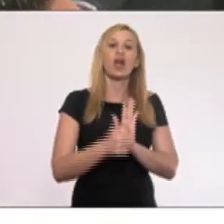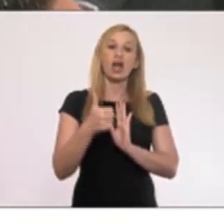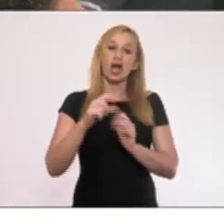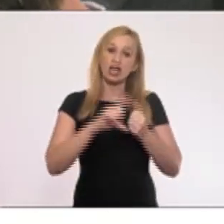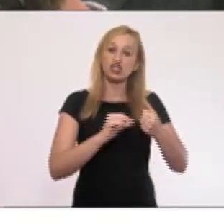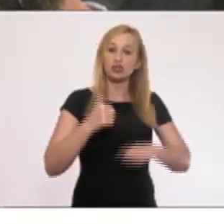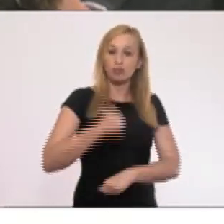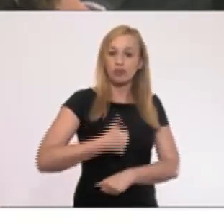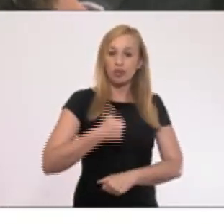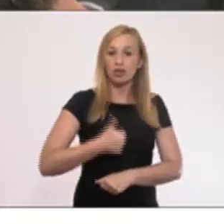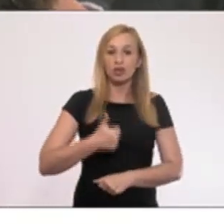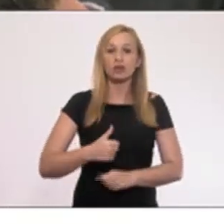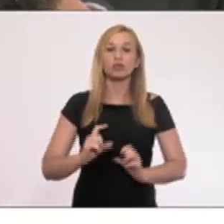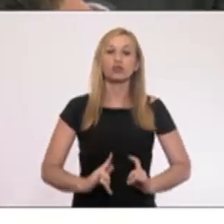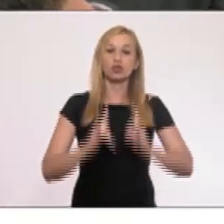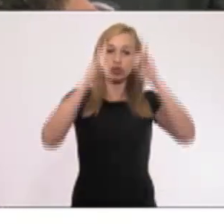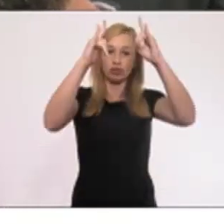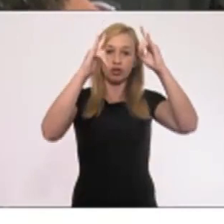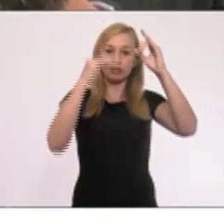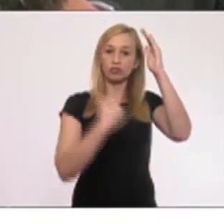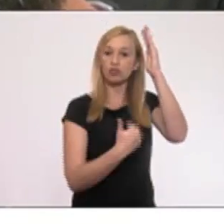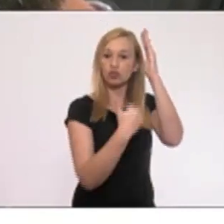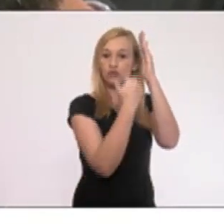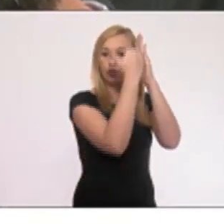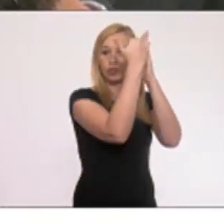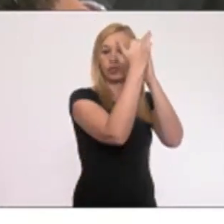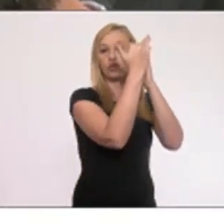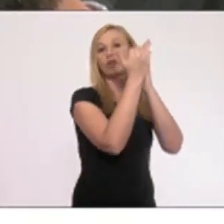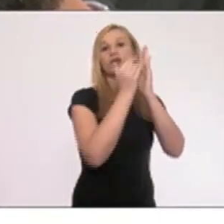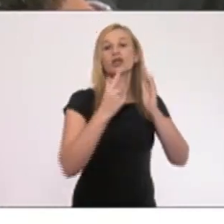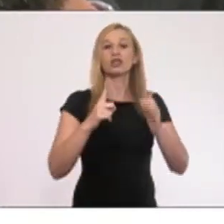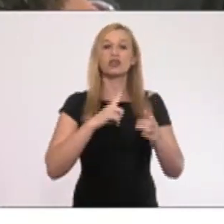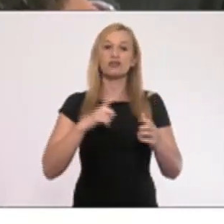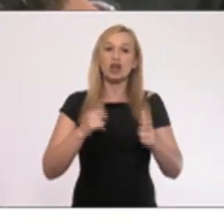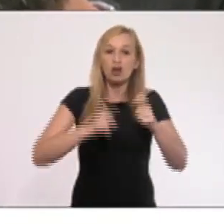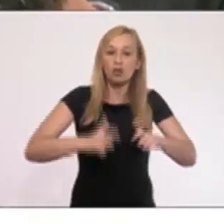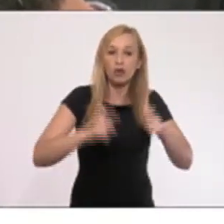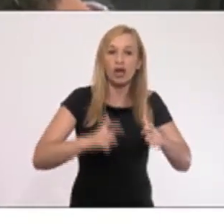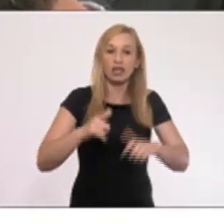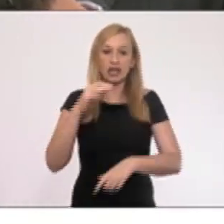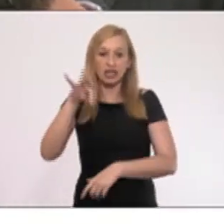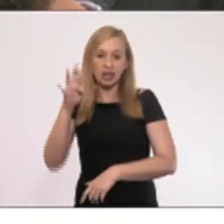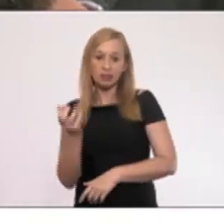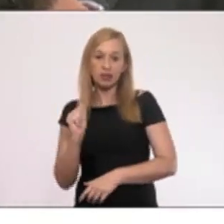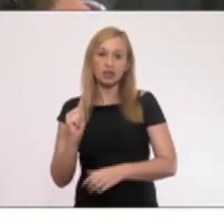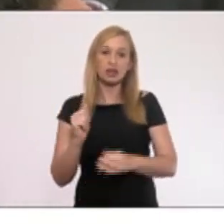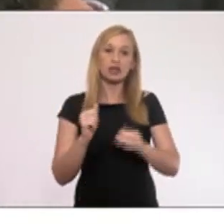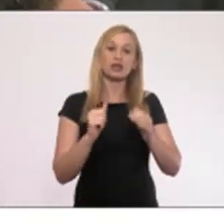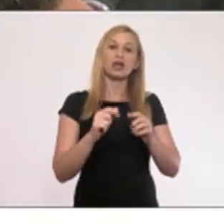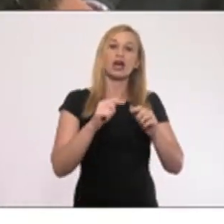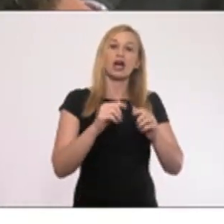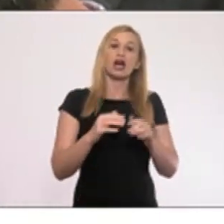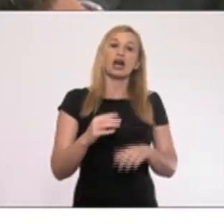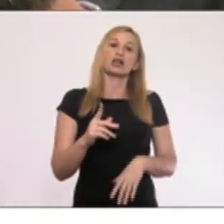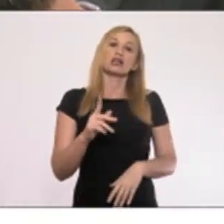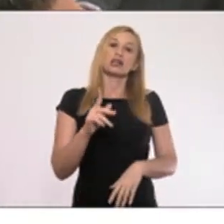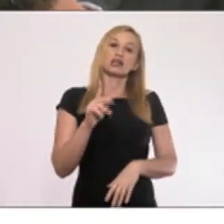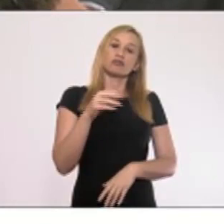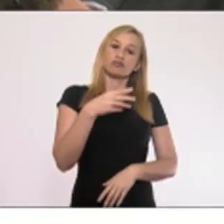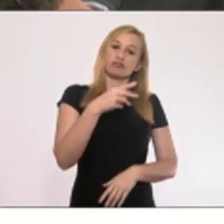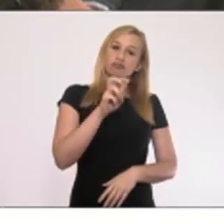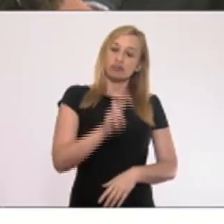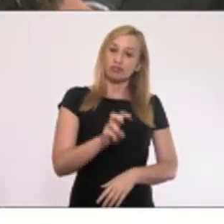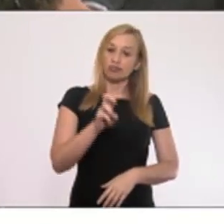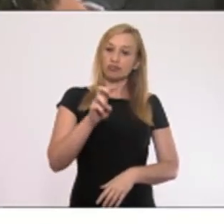1º. Os condomínios edilícios que disponibilizarem espaços de academias em área superior a 50 metros quadrados deverão